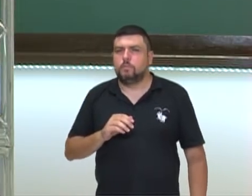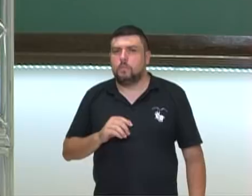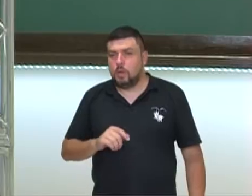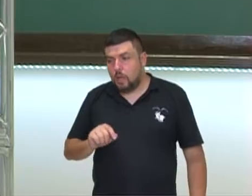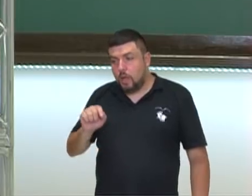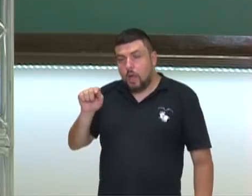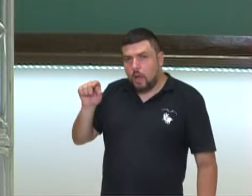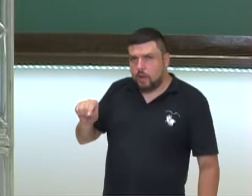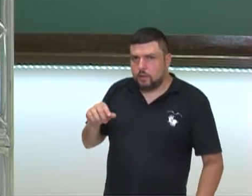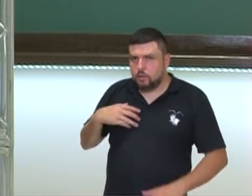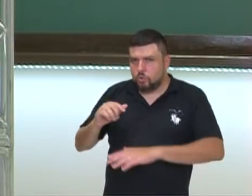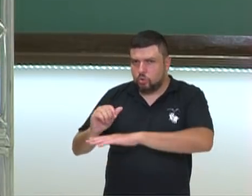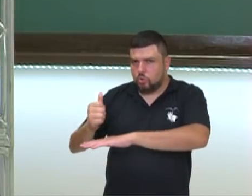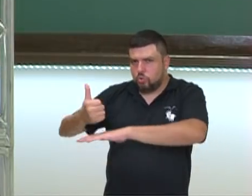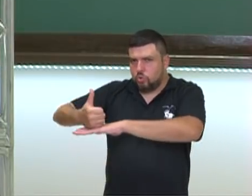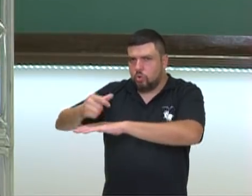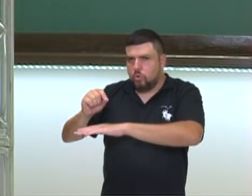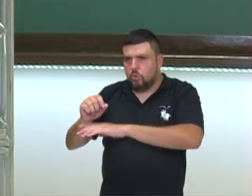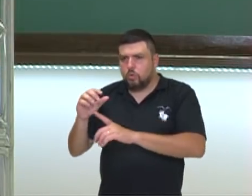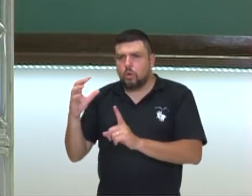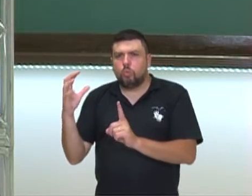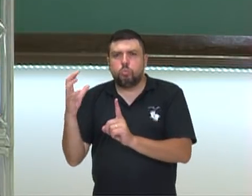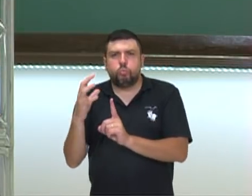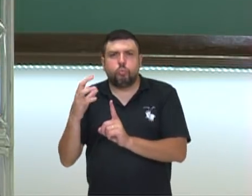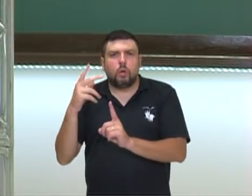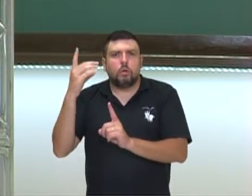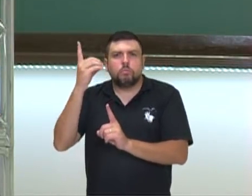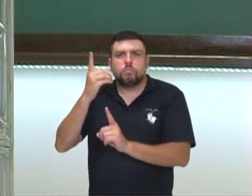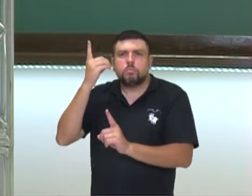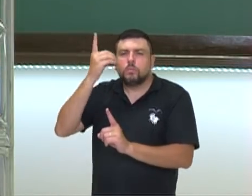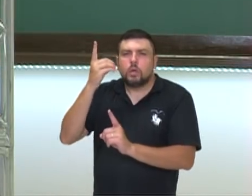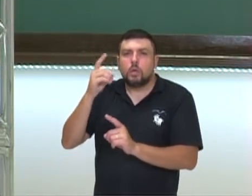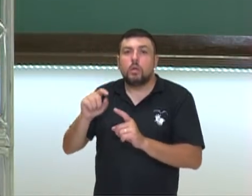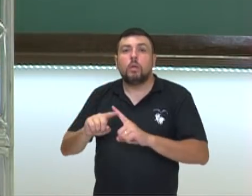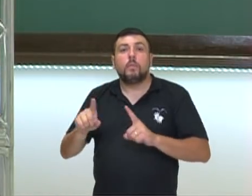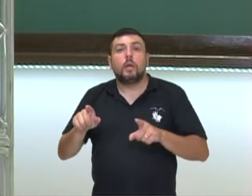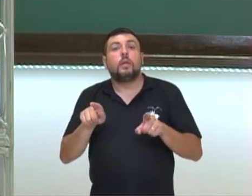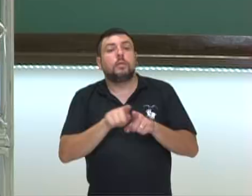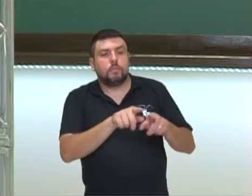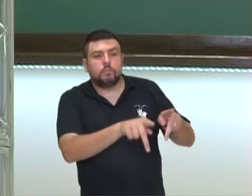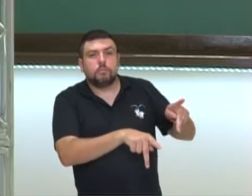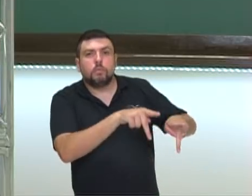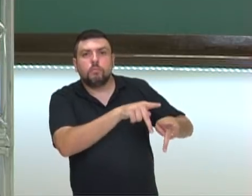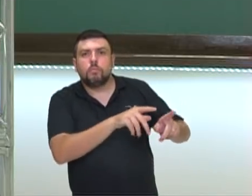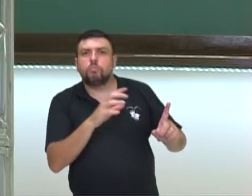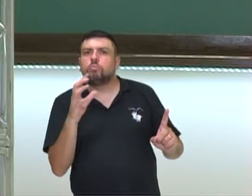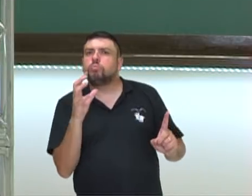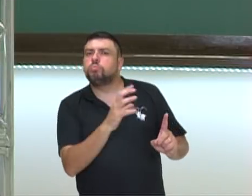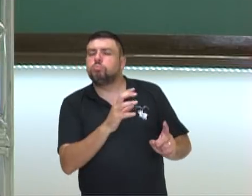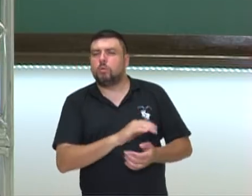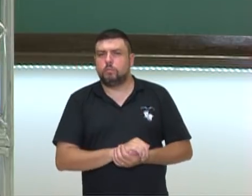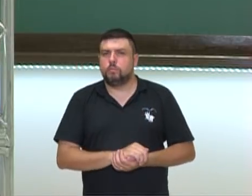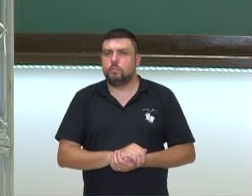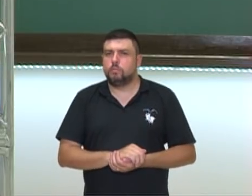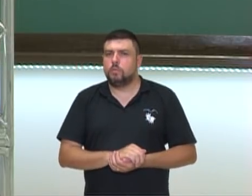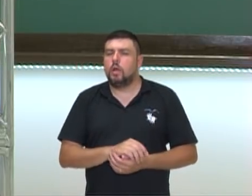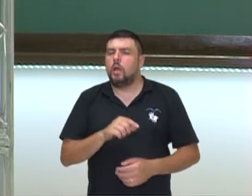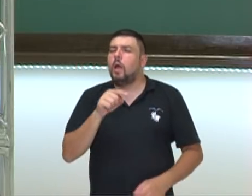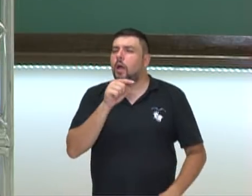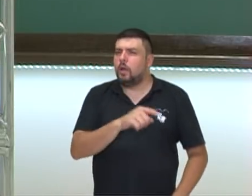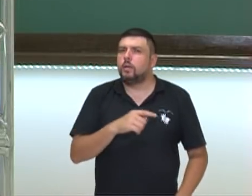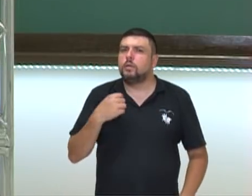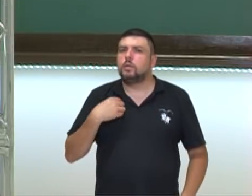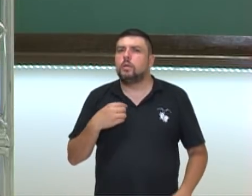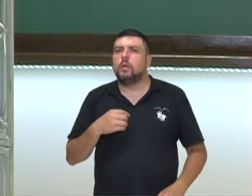só nos deputados, no grupo político, mas também sobre a população. E acabavam por garantir que a